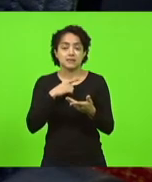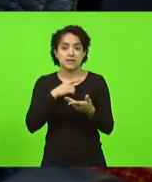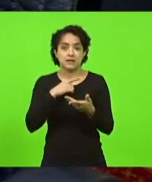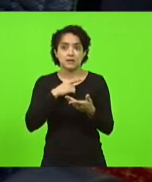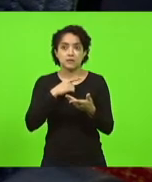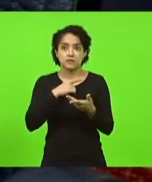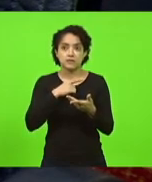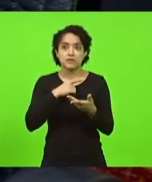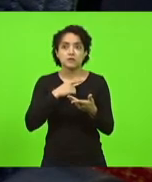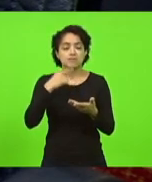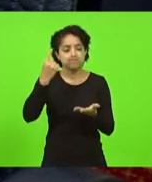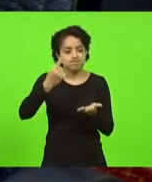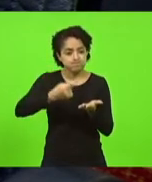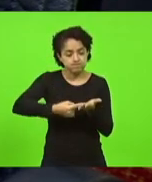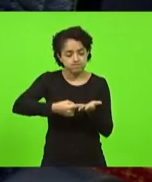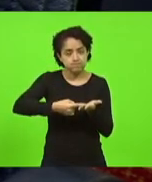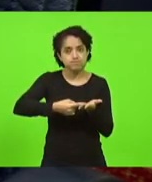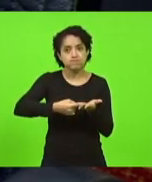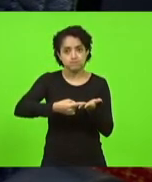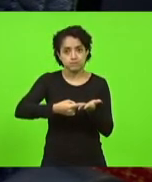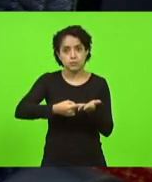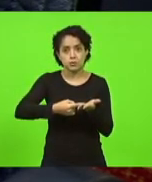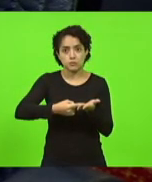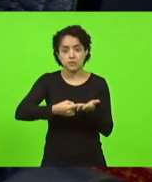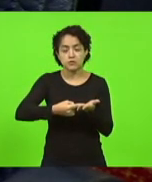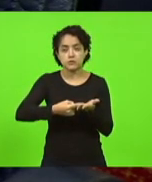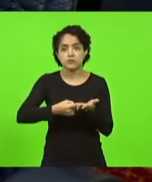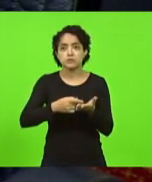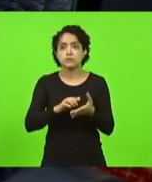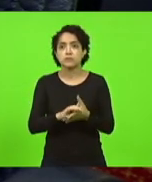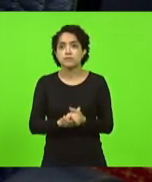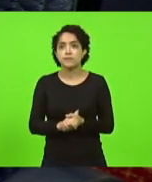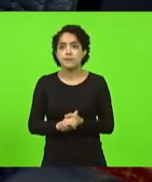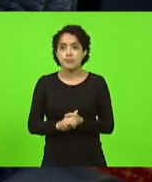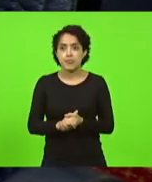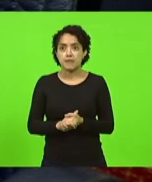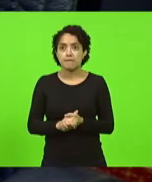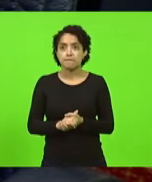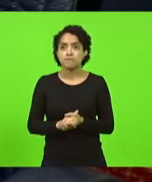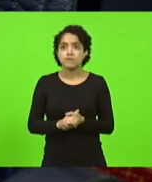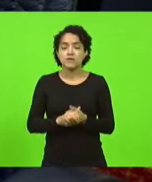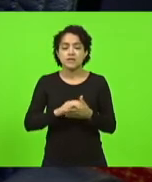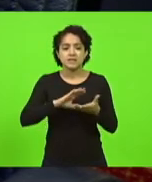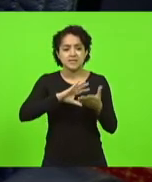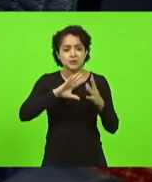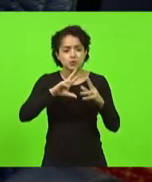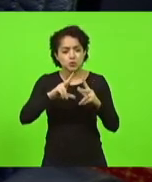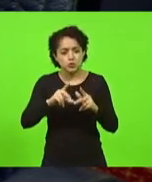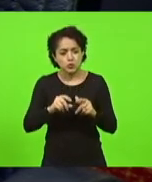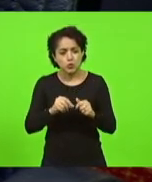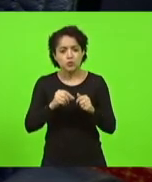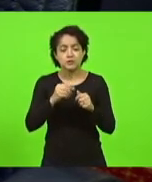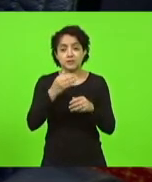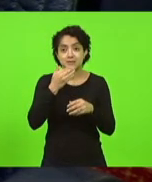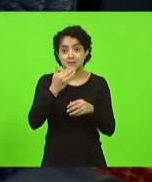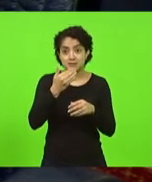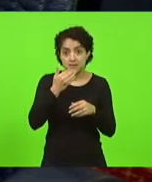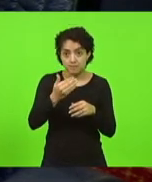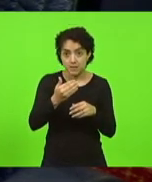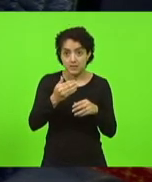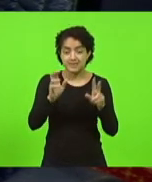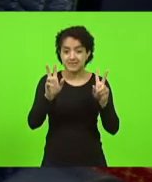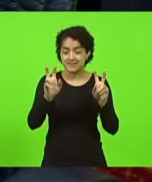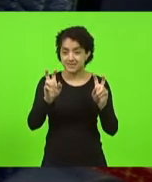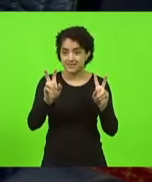o compromisso, senhor presidente, de amealhar todas as demandas em relação a essas